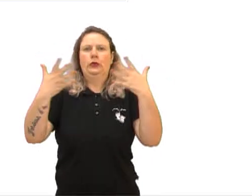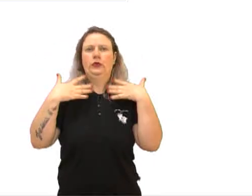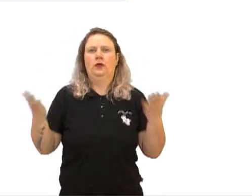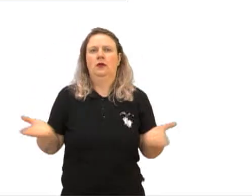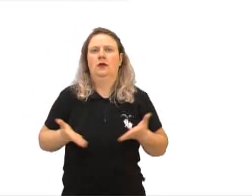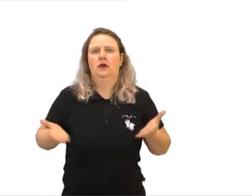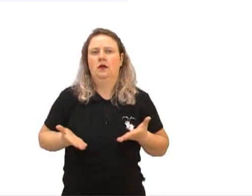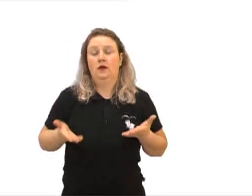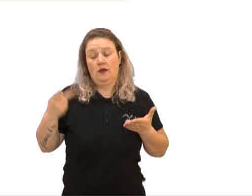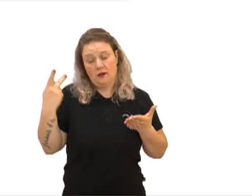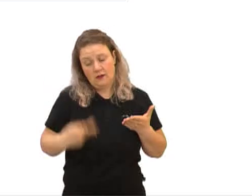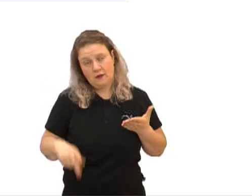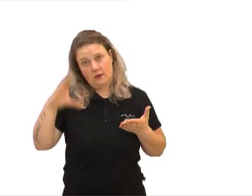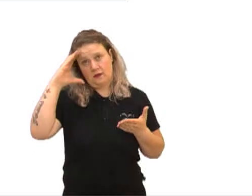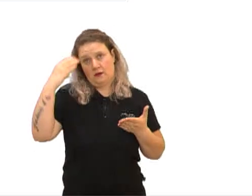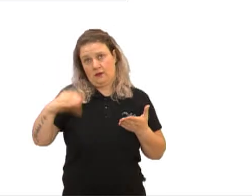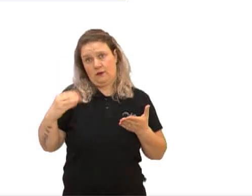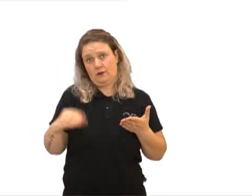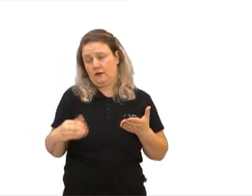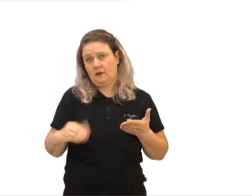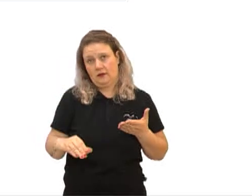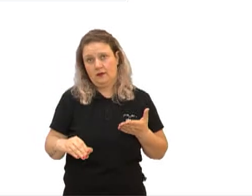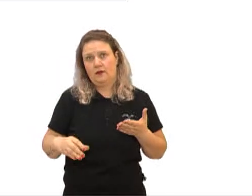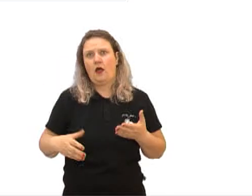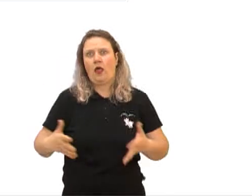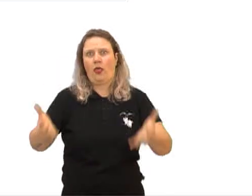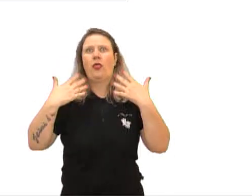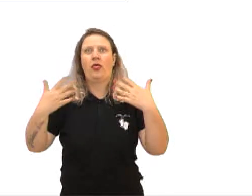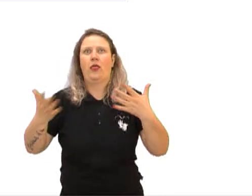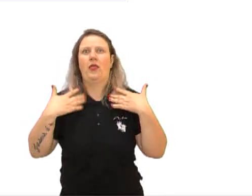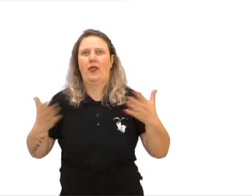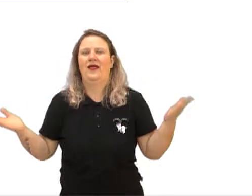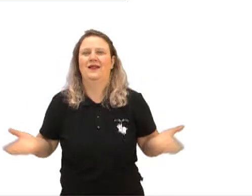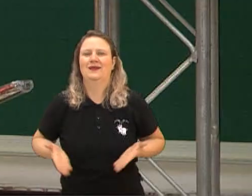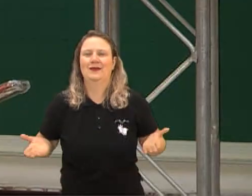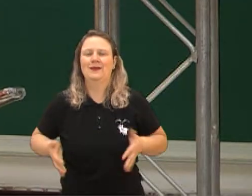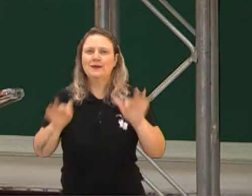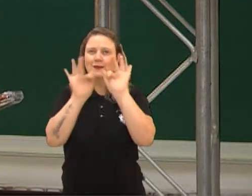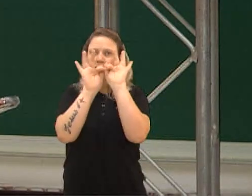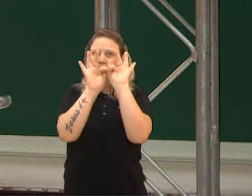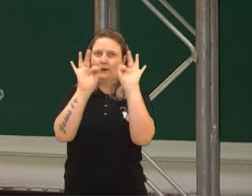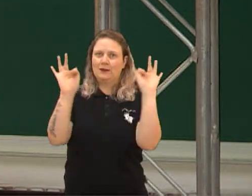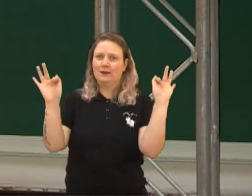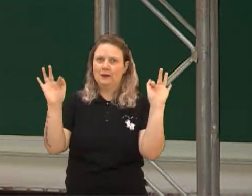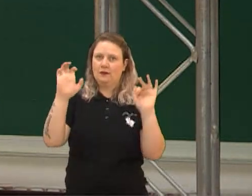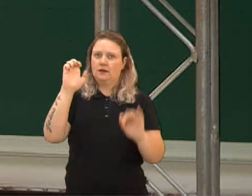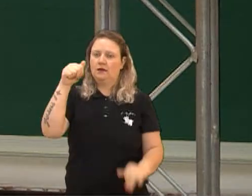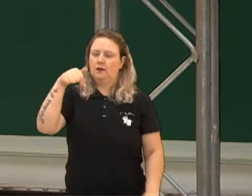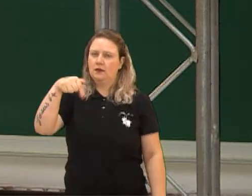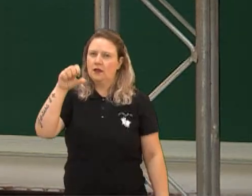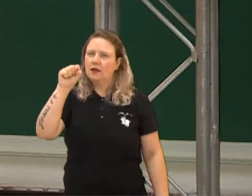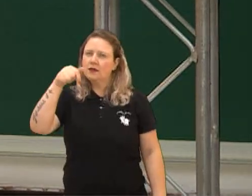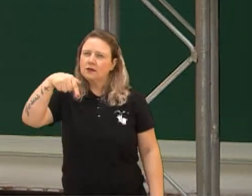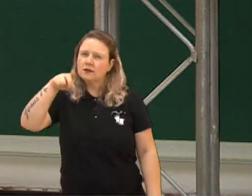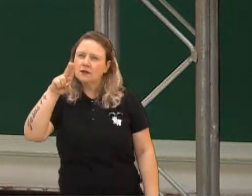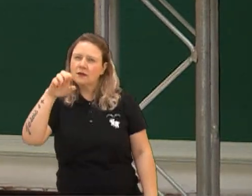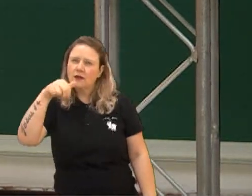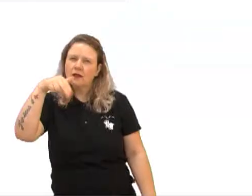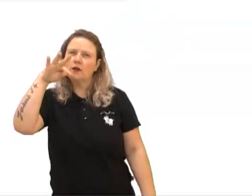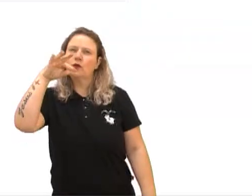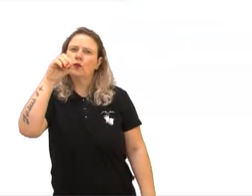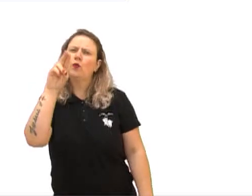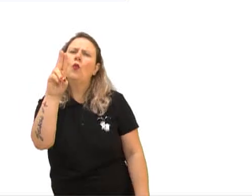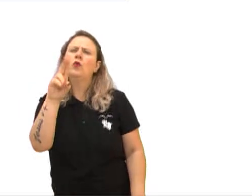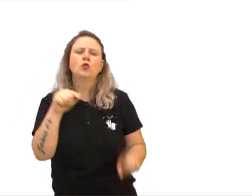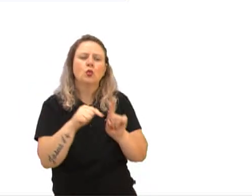aqui em Curitiba, nós que somos aqui de Curitiba, está bem quente, né? Na frase esquentou um pouco agora, eu tenho um